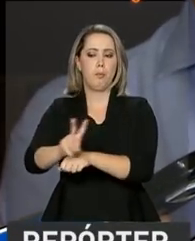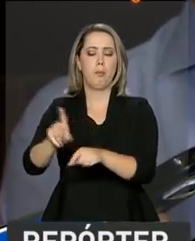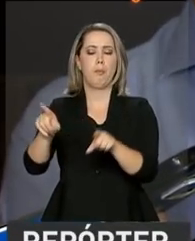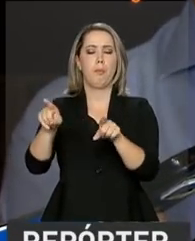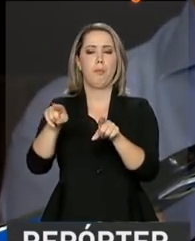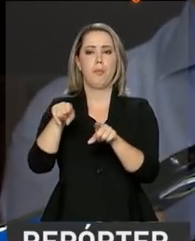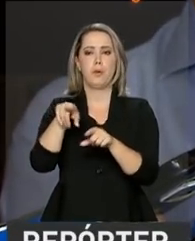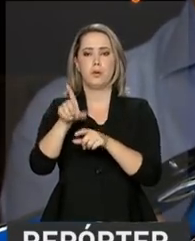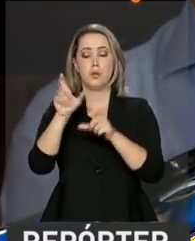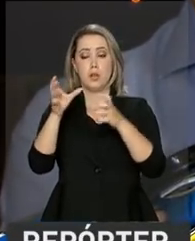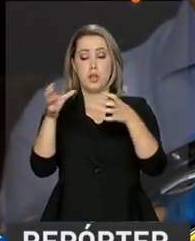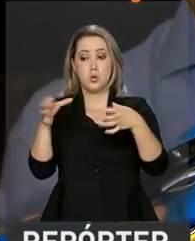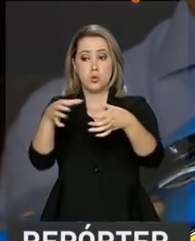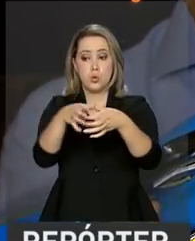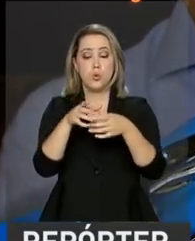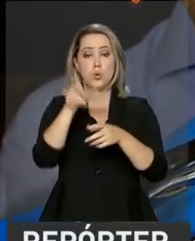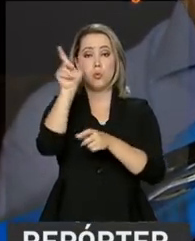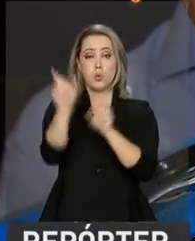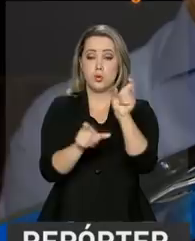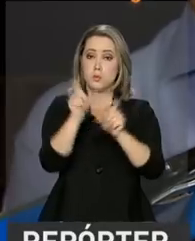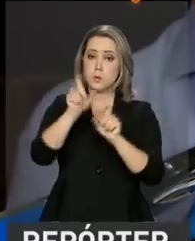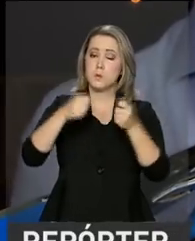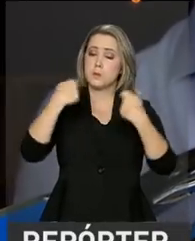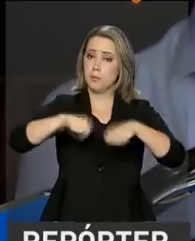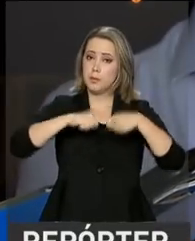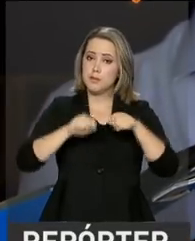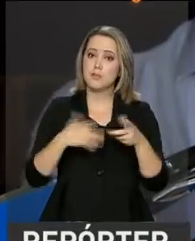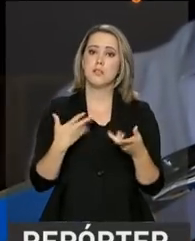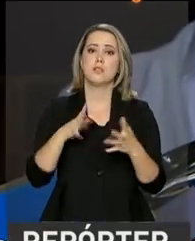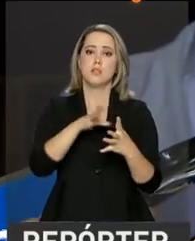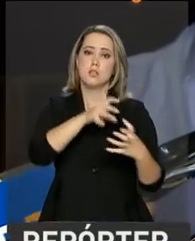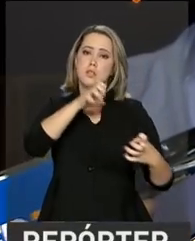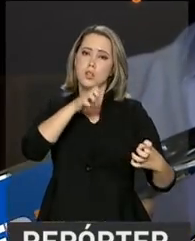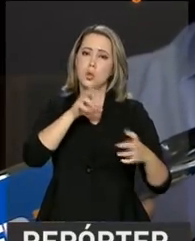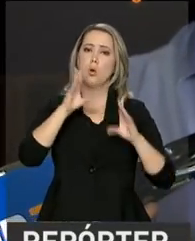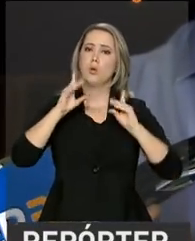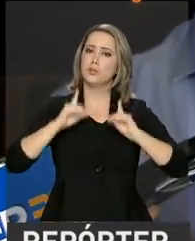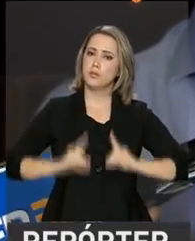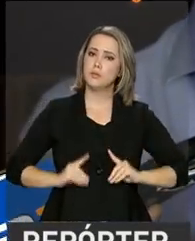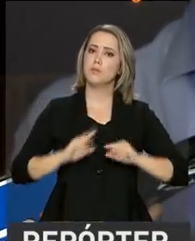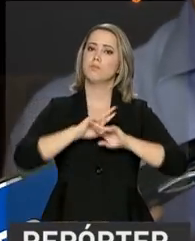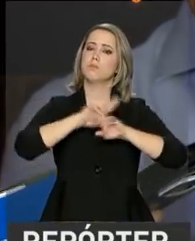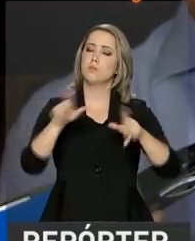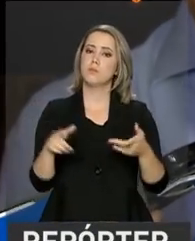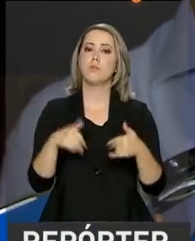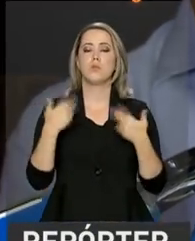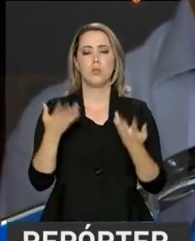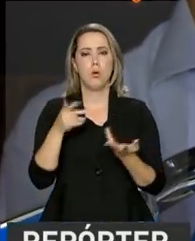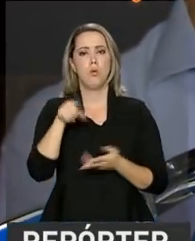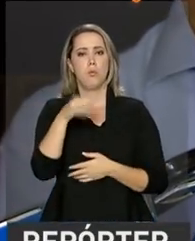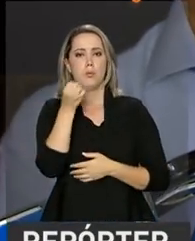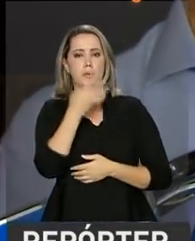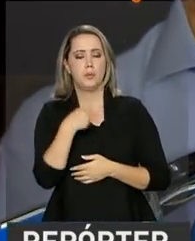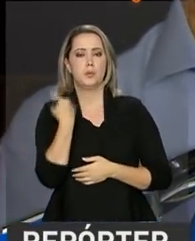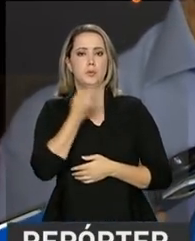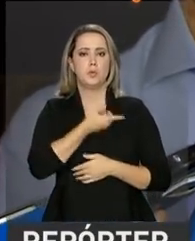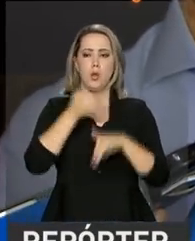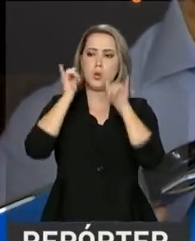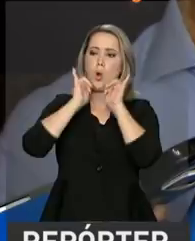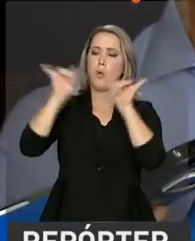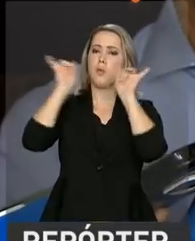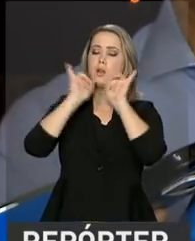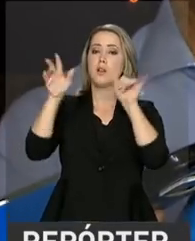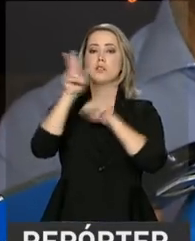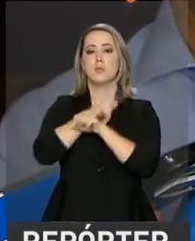trabalhador rural idosos então ficou assim muito inconsequente e muito confortável agora vamos fazer uma grande comunicação